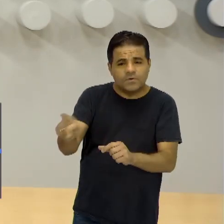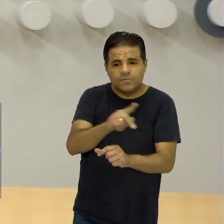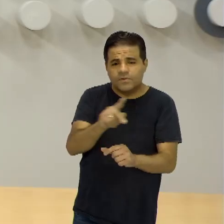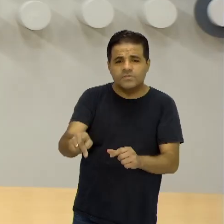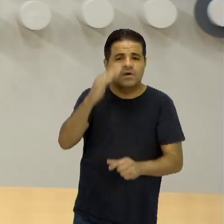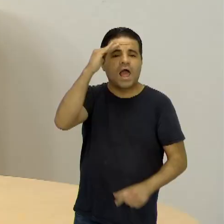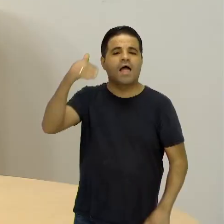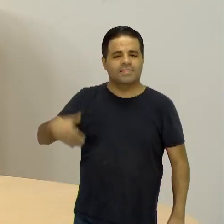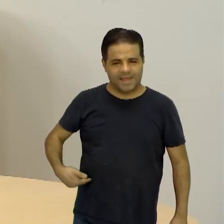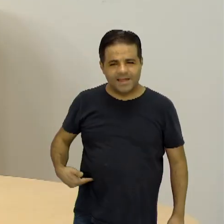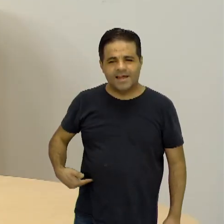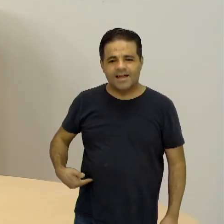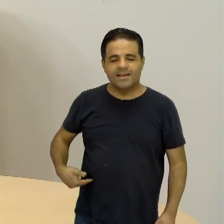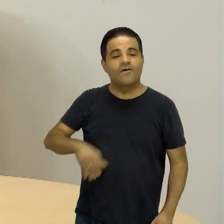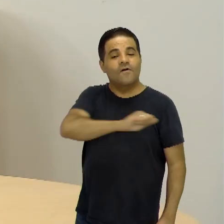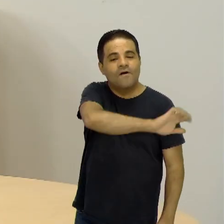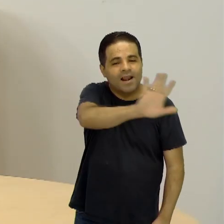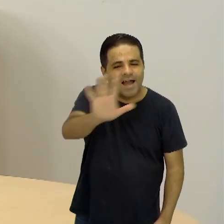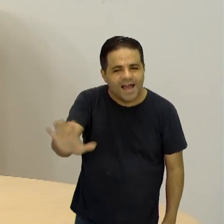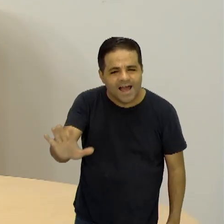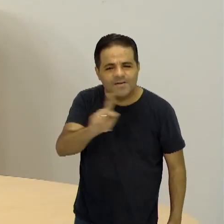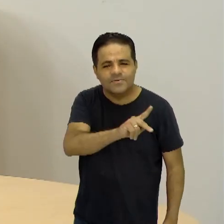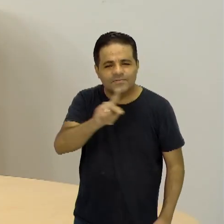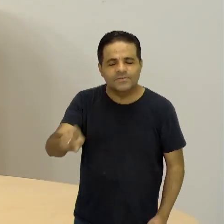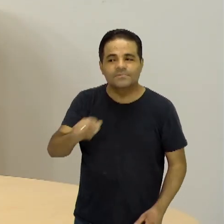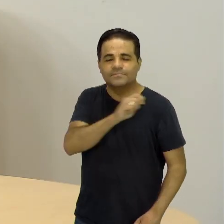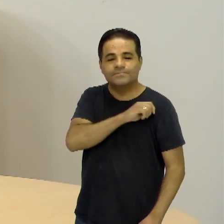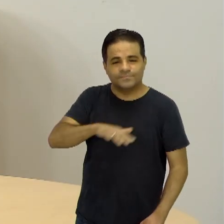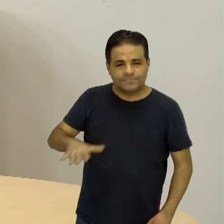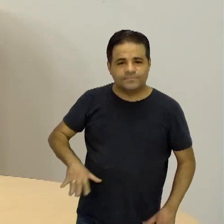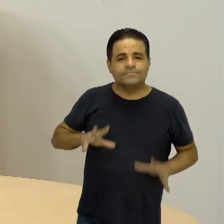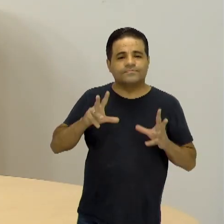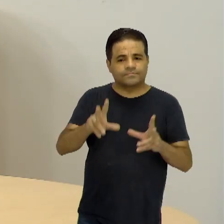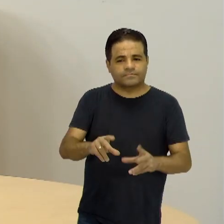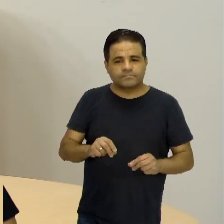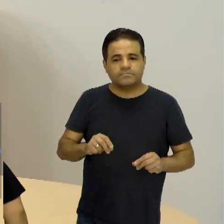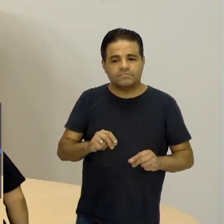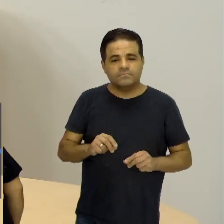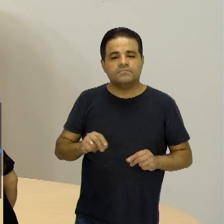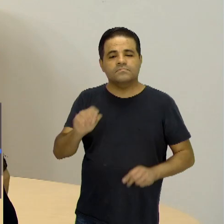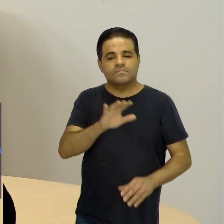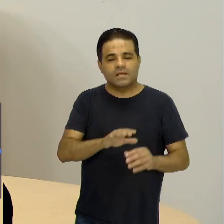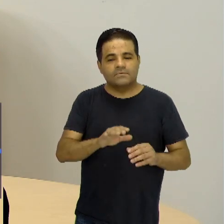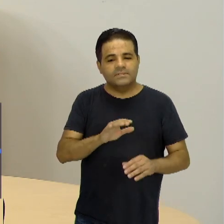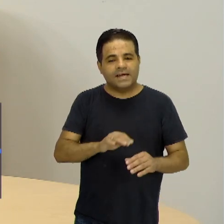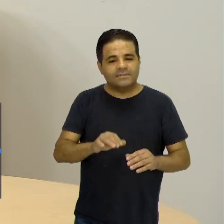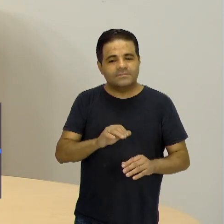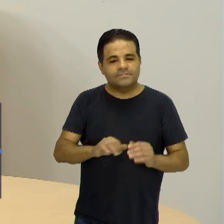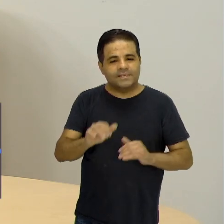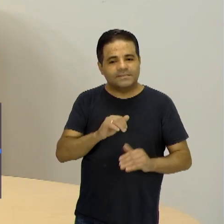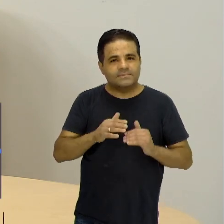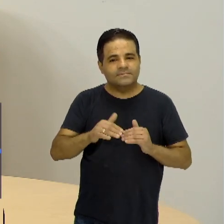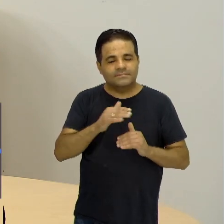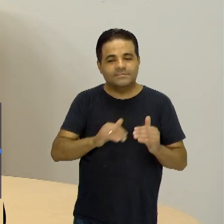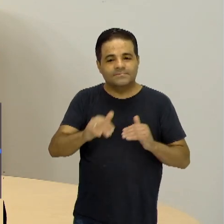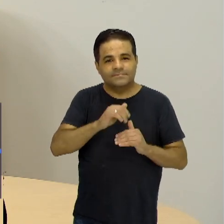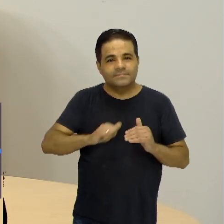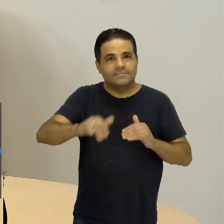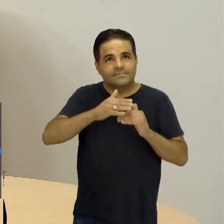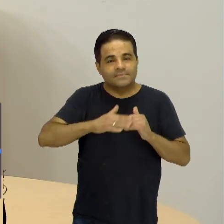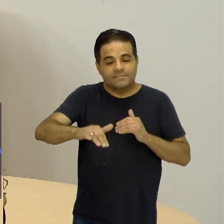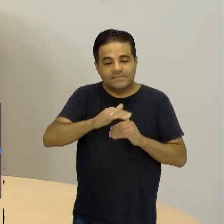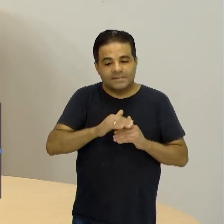Tayana. Olá, professores, alunos, professor Mauro, né, todos que estão também nos assistindo. Aí a gente hoje está na